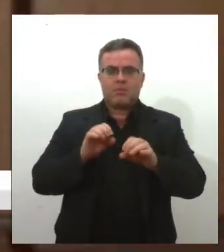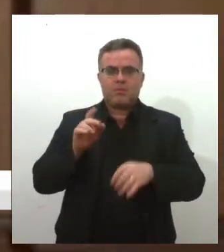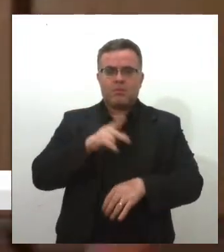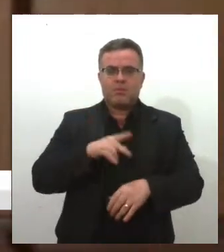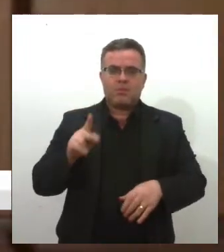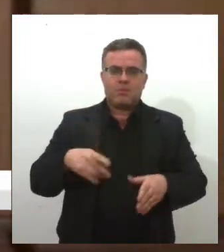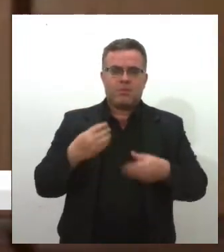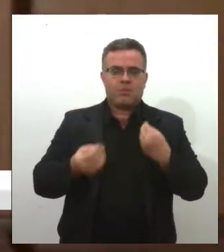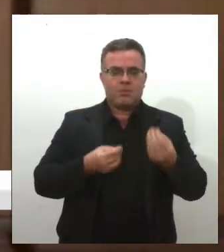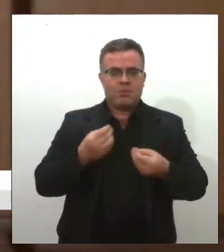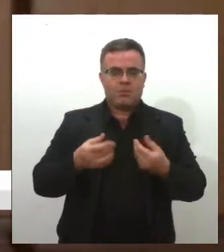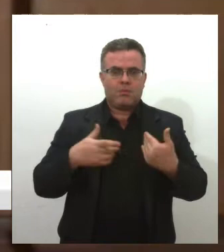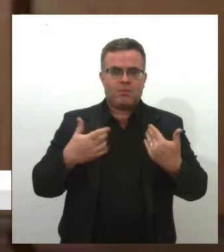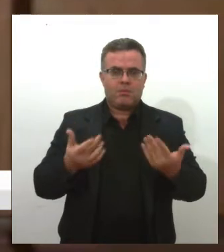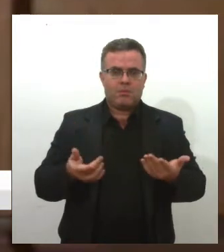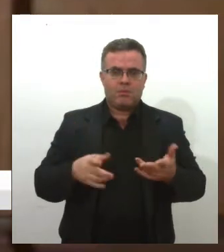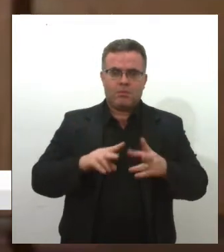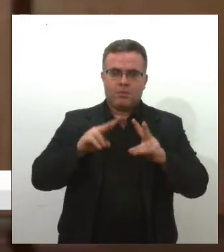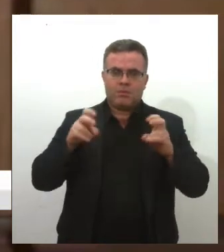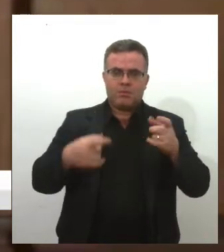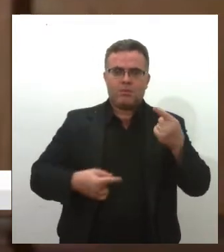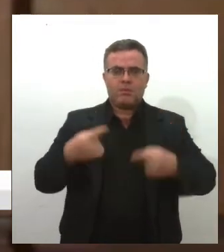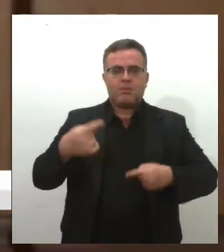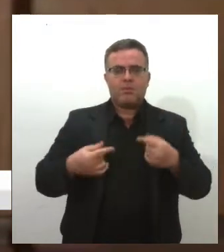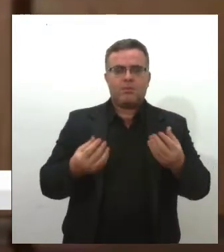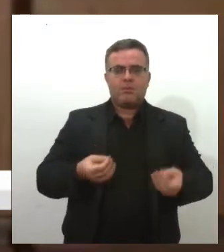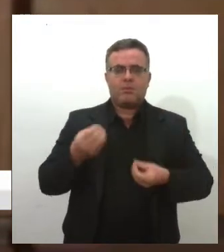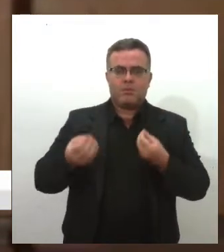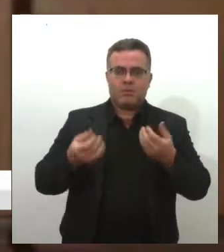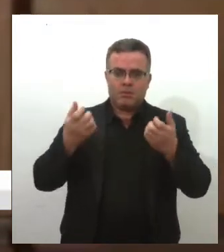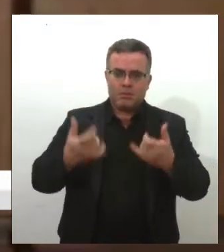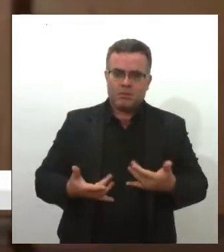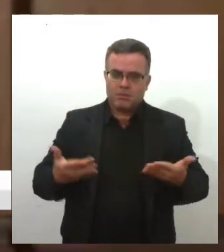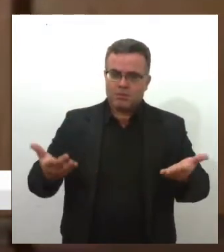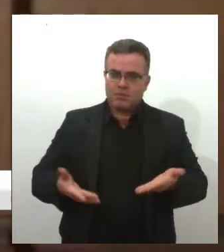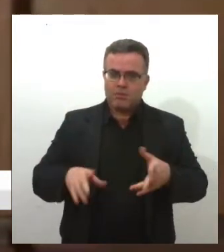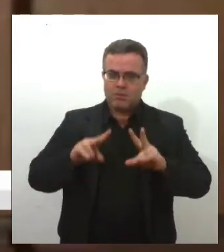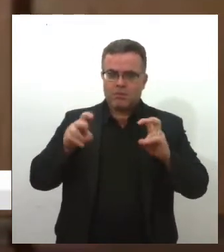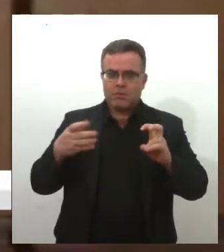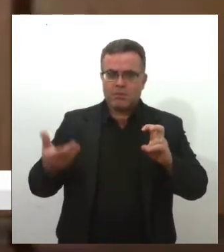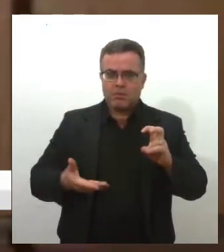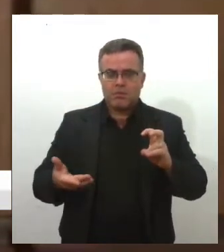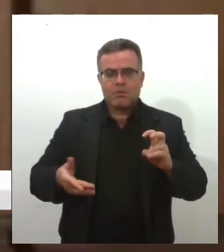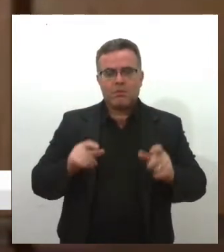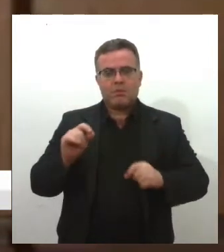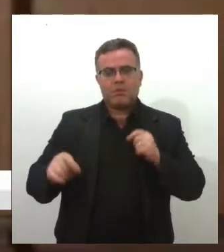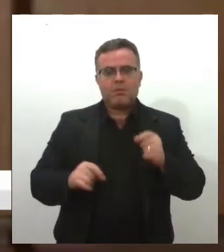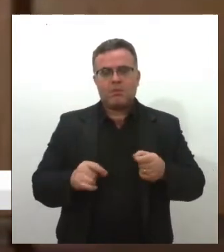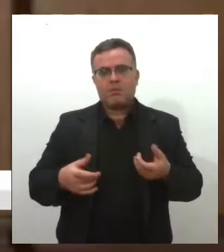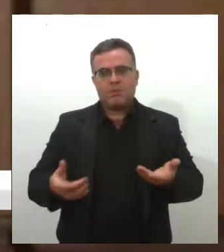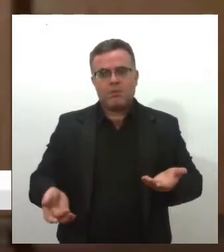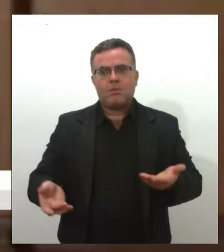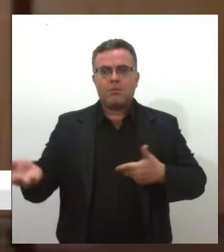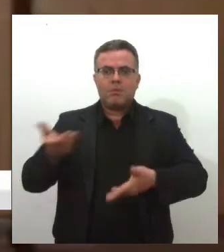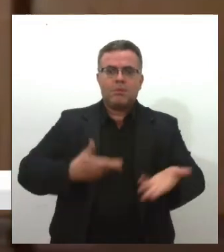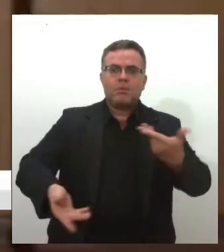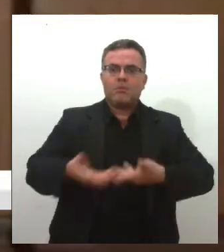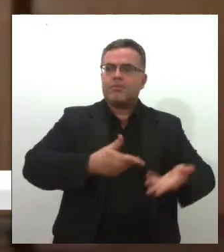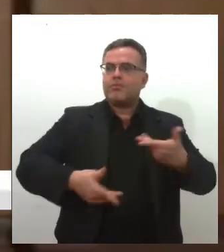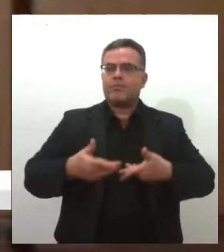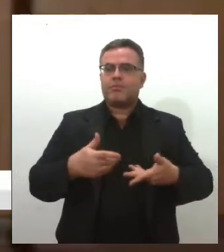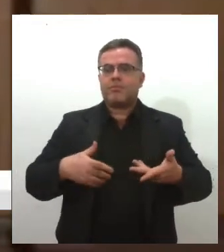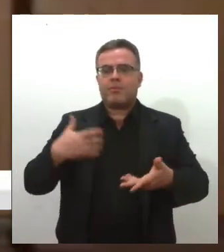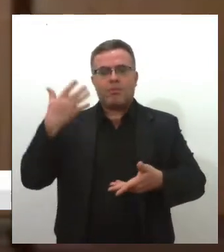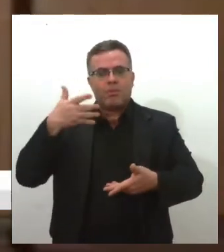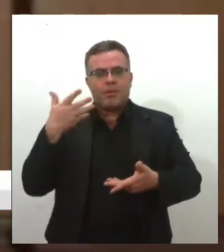professores, que discute temas como o que está posto aqui, né? A socialização, de fato, é o